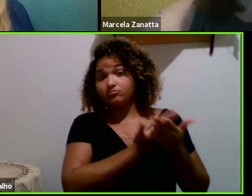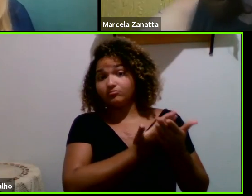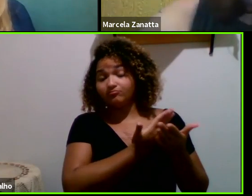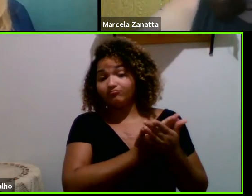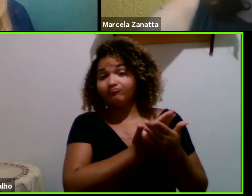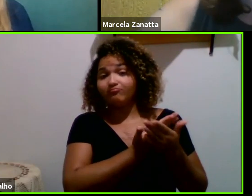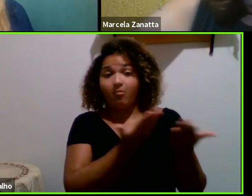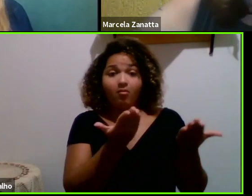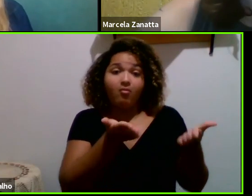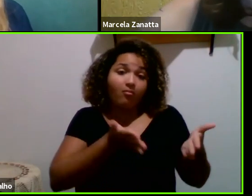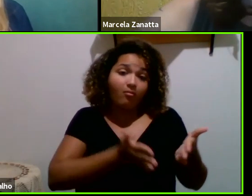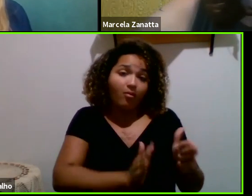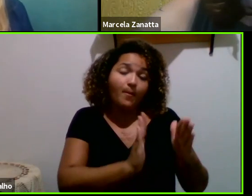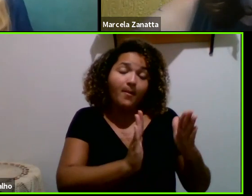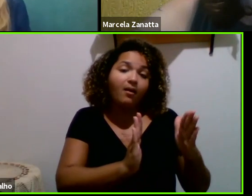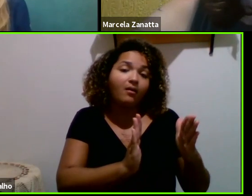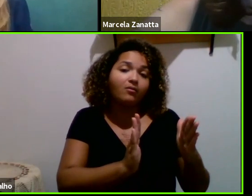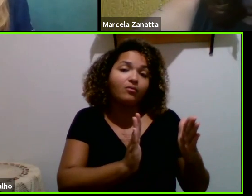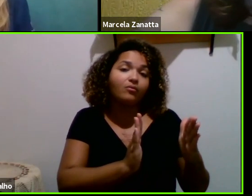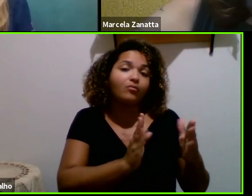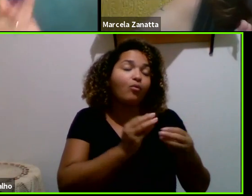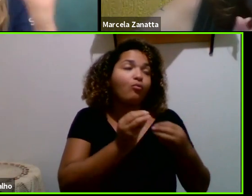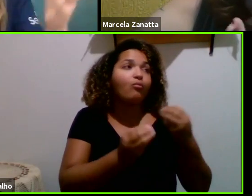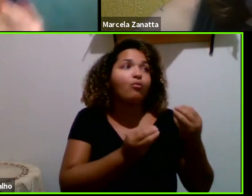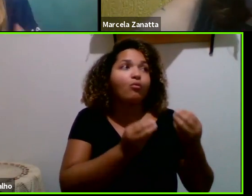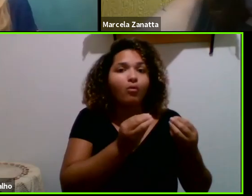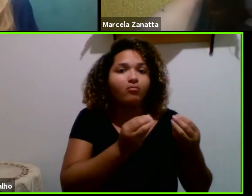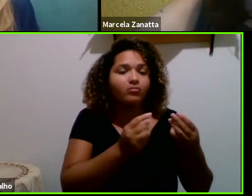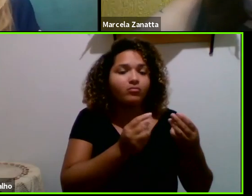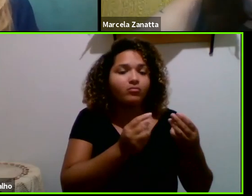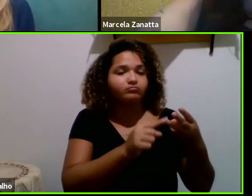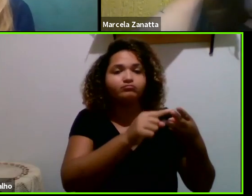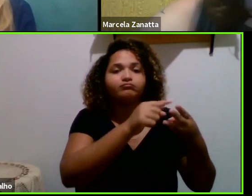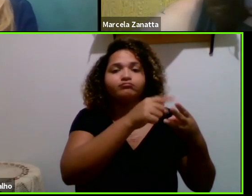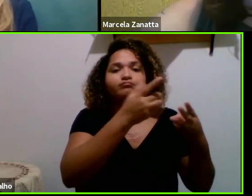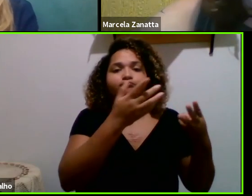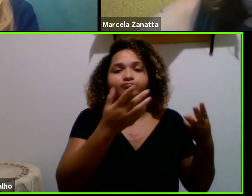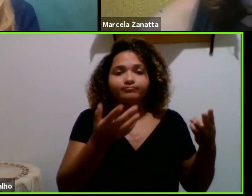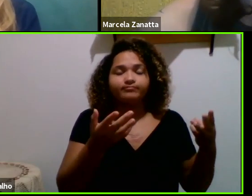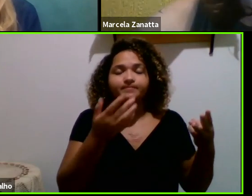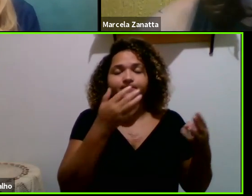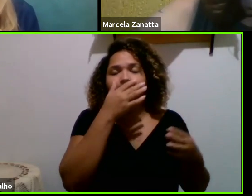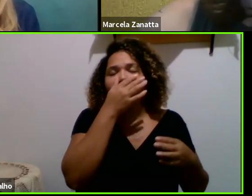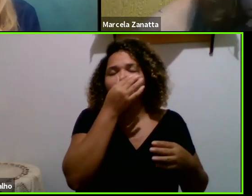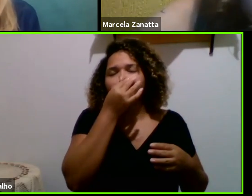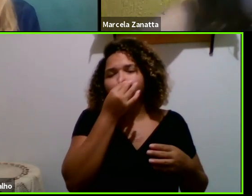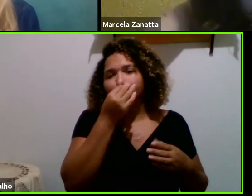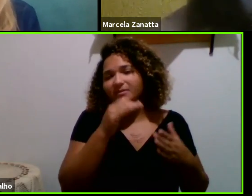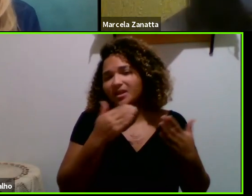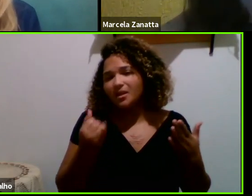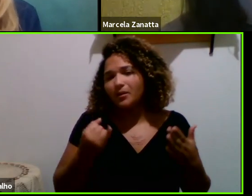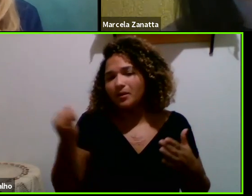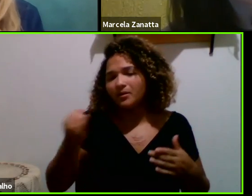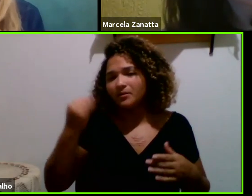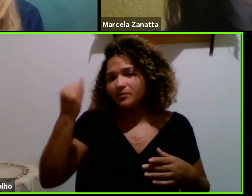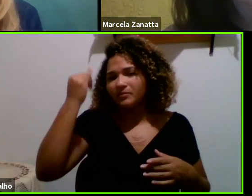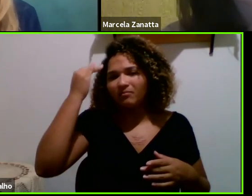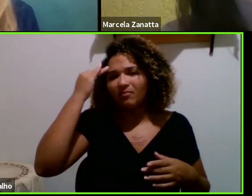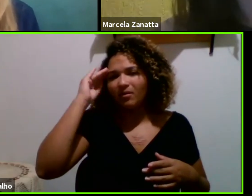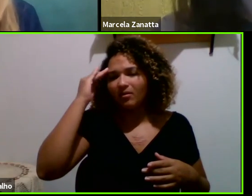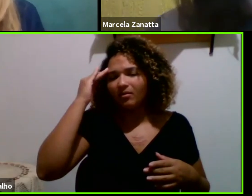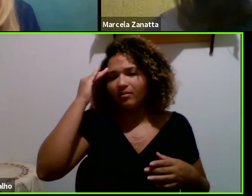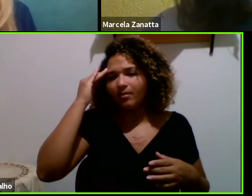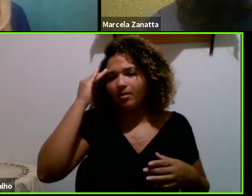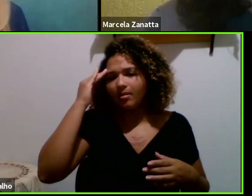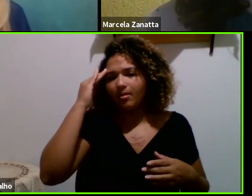parto. Nós estudamos os 3 fatores de parto, que é o trajeto, objeto e o motor. Então, é fundamental entender para que